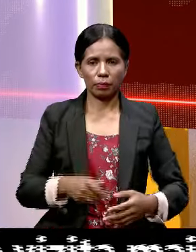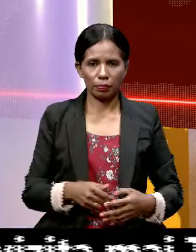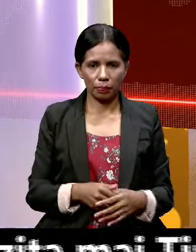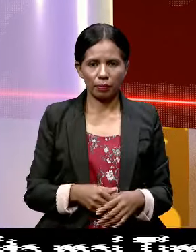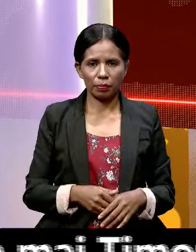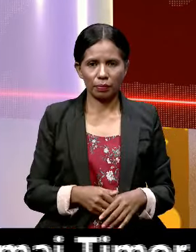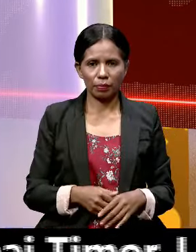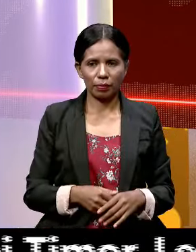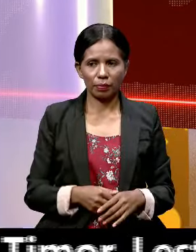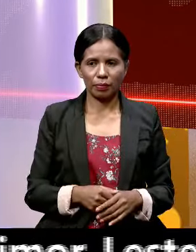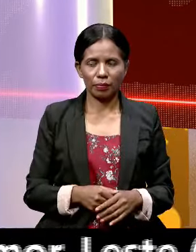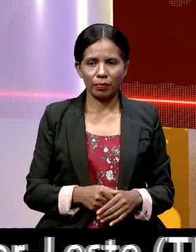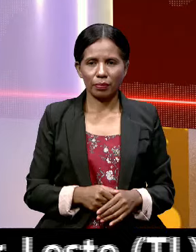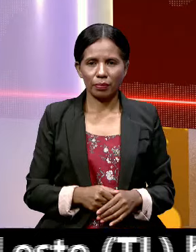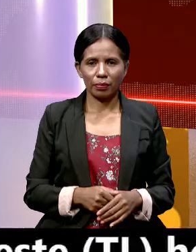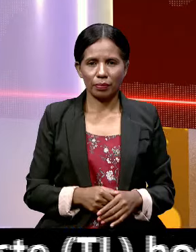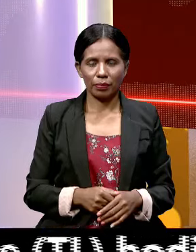se anta sira.